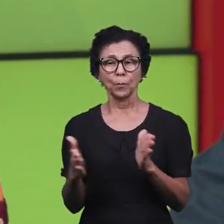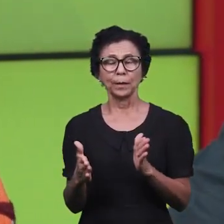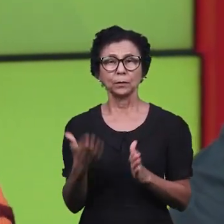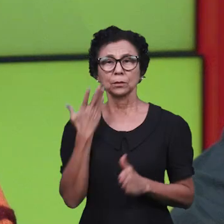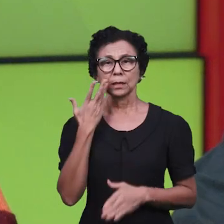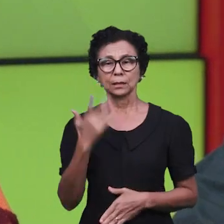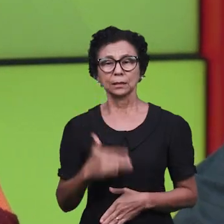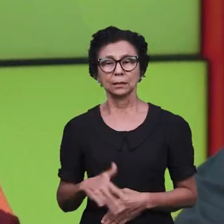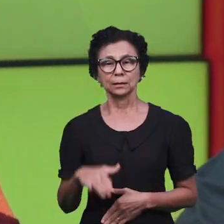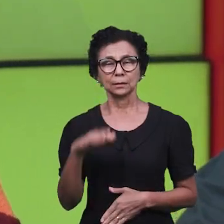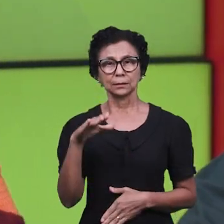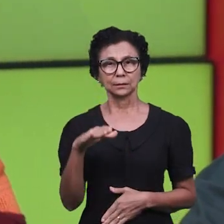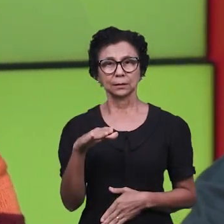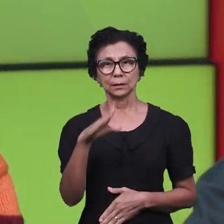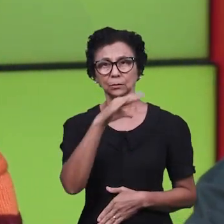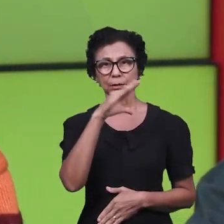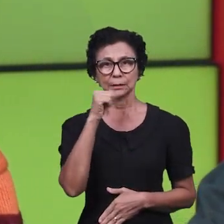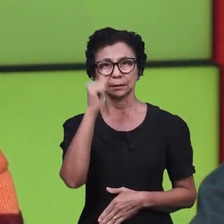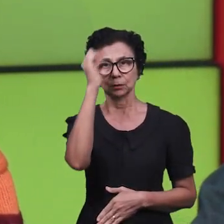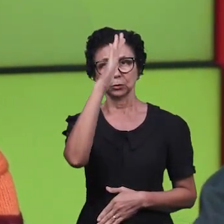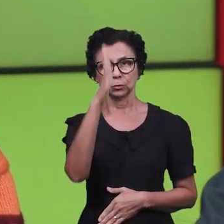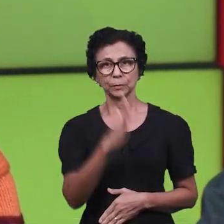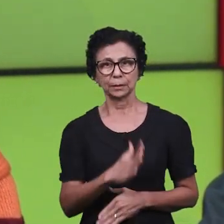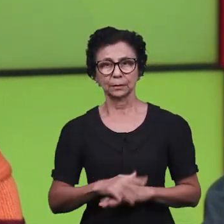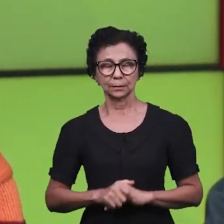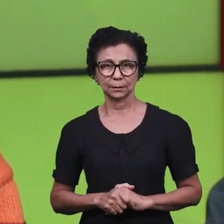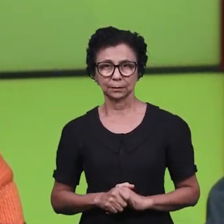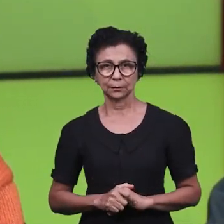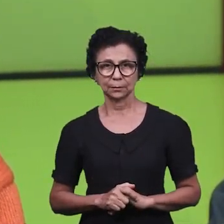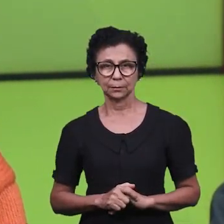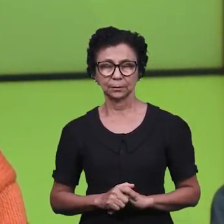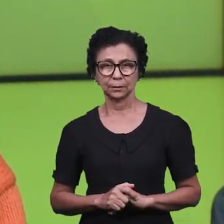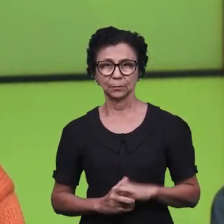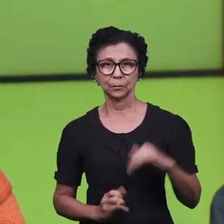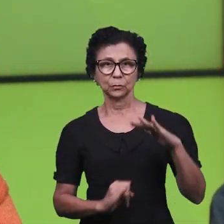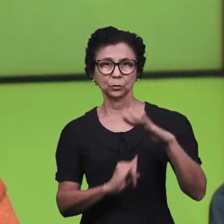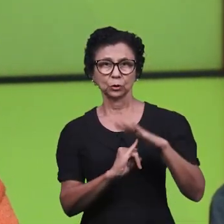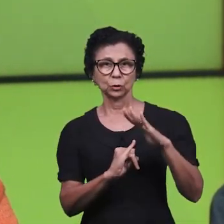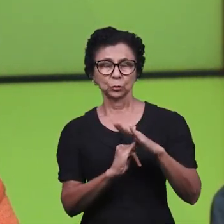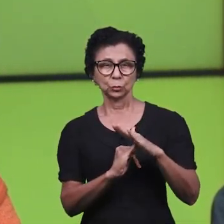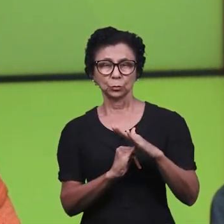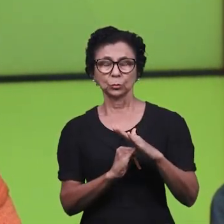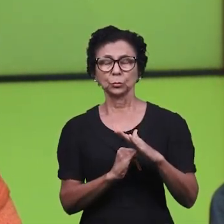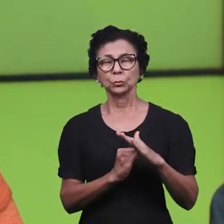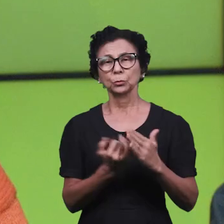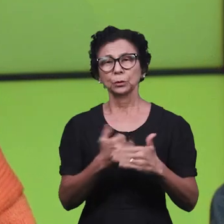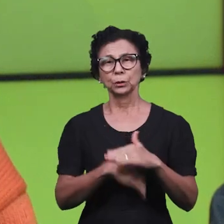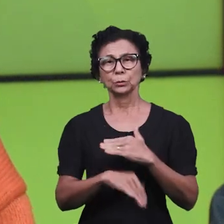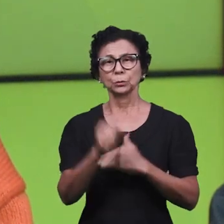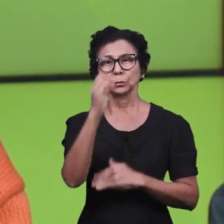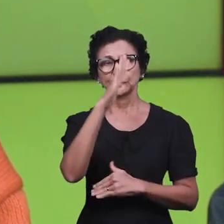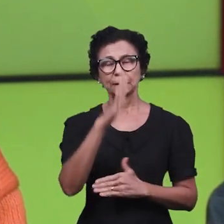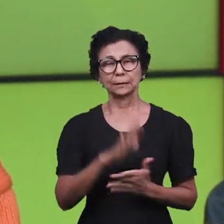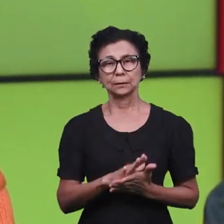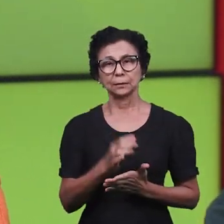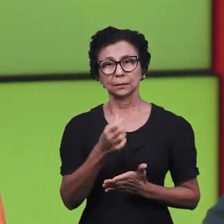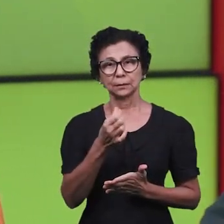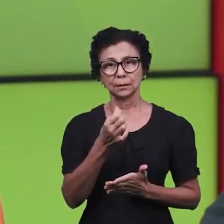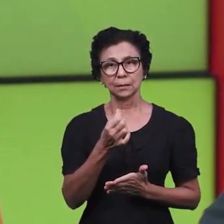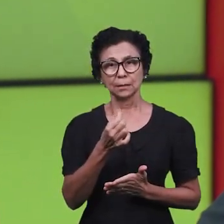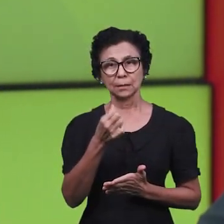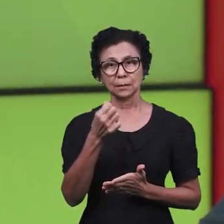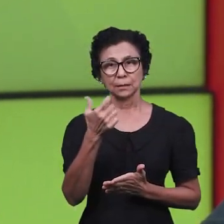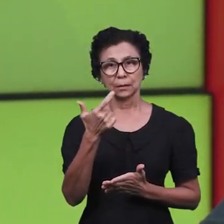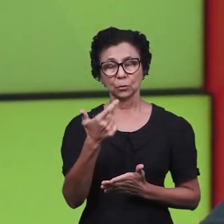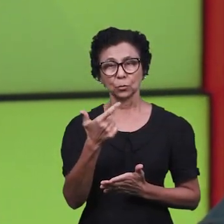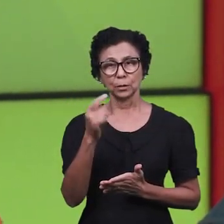Brasil, realizada pelo Instituto Alana no ano de 2023, que diz que cerca de 62% das famílias